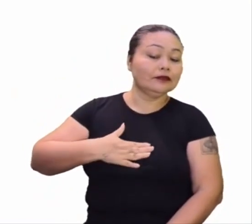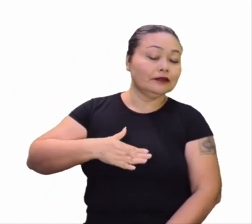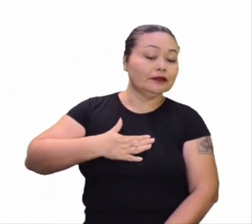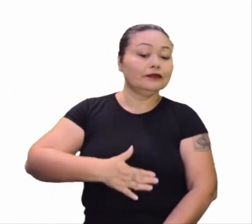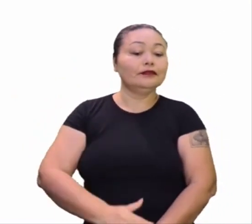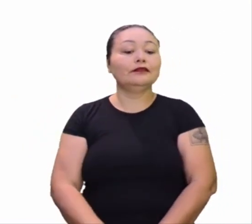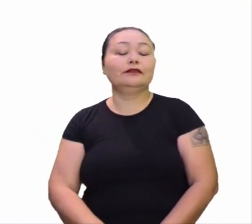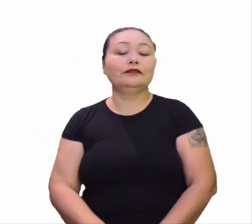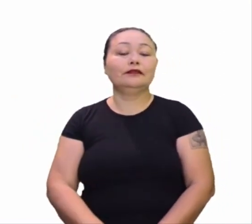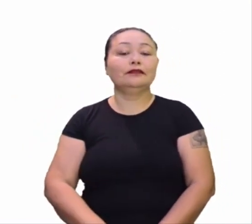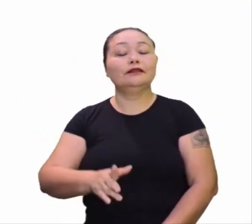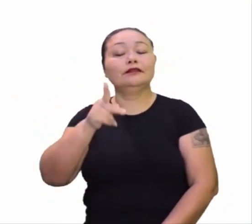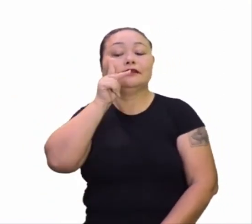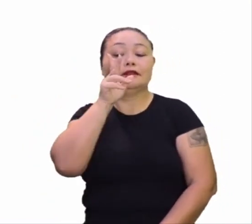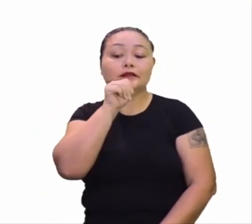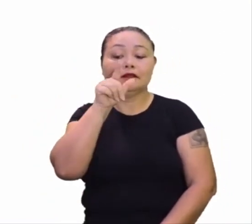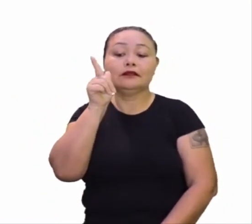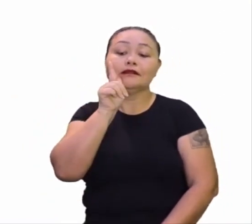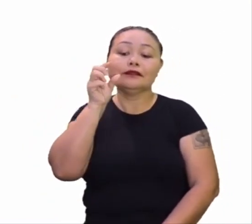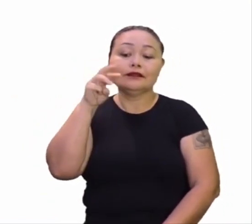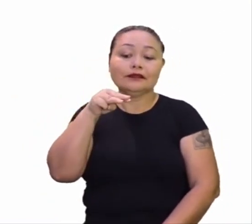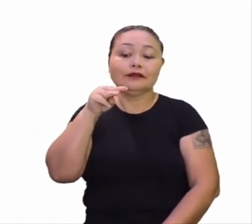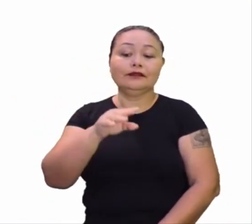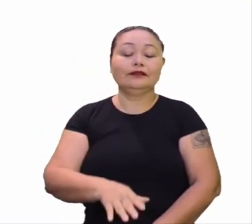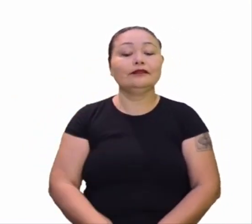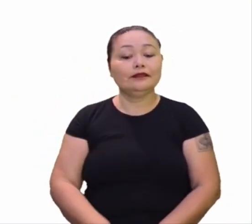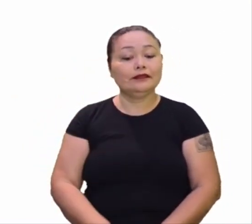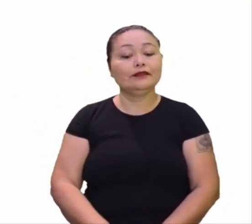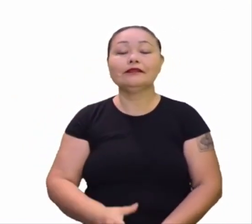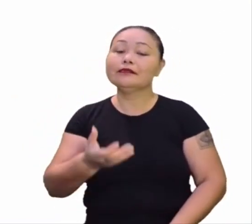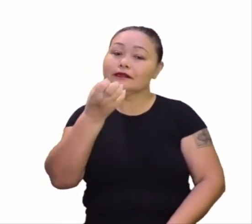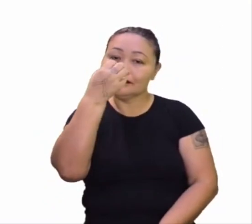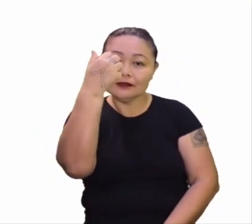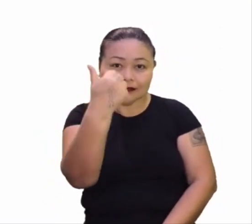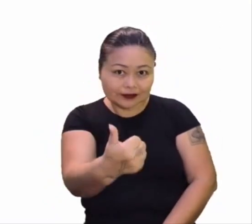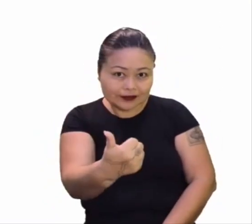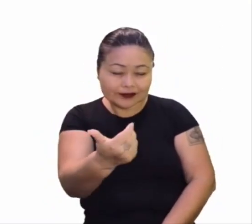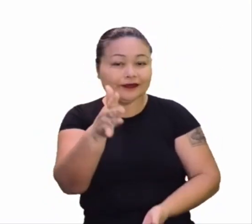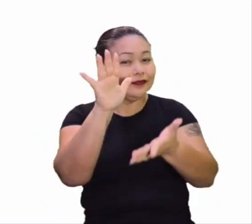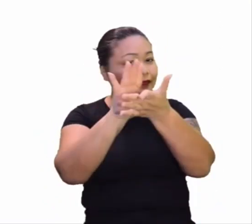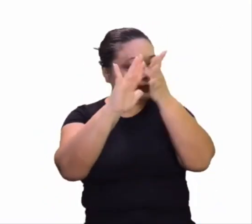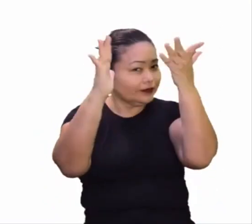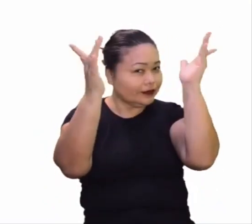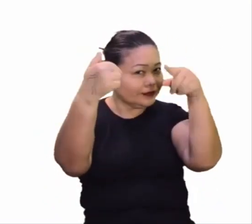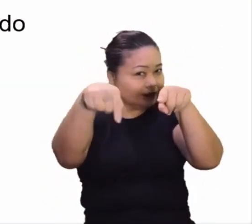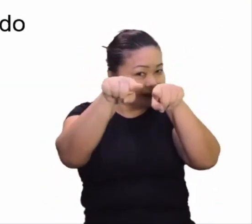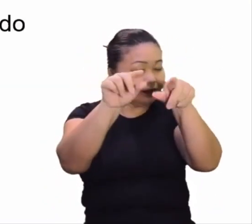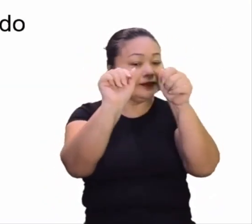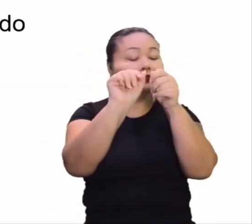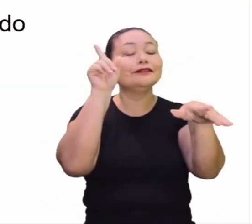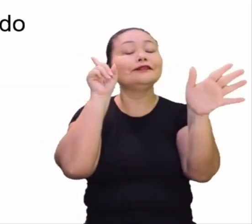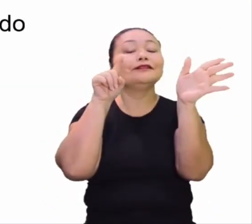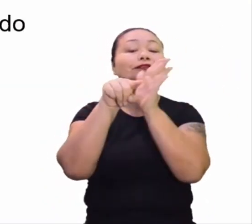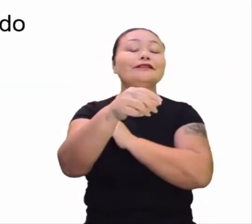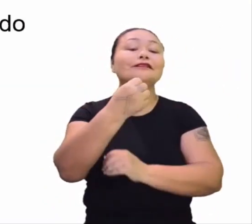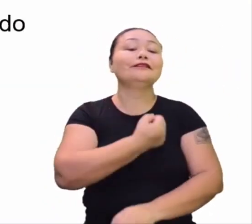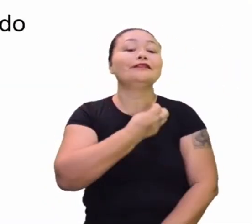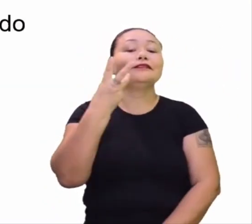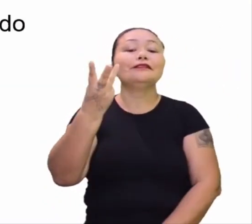suave na nave. Porto Velho e Guajará-Mirim. Muito bem. Beleza? Parabéns, galera. Terceira